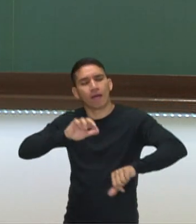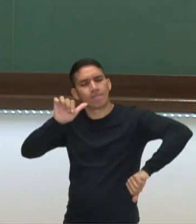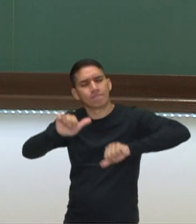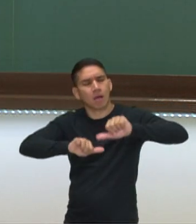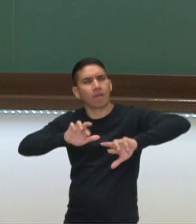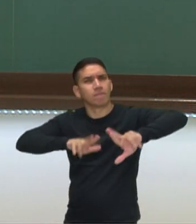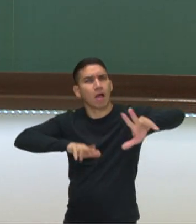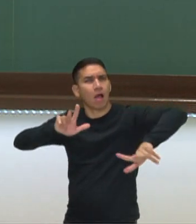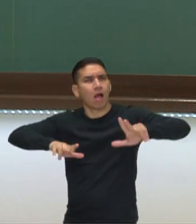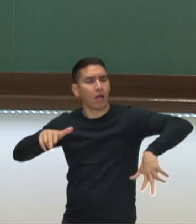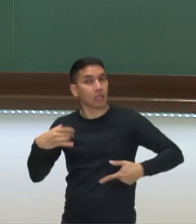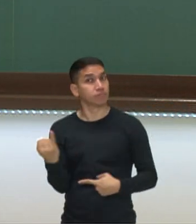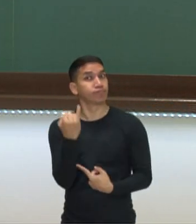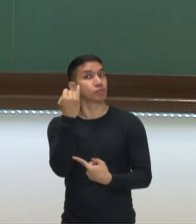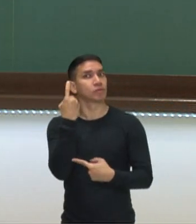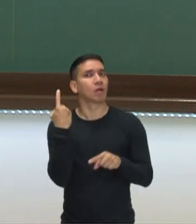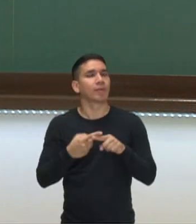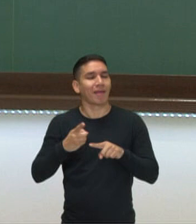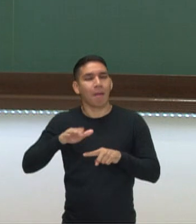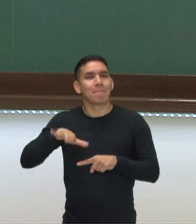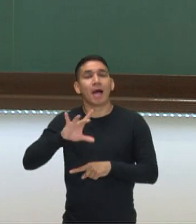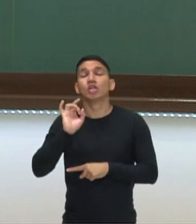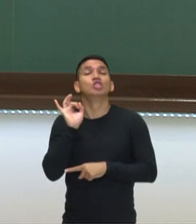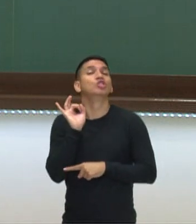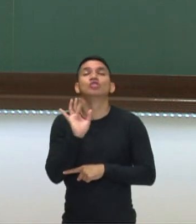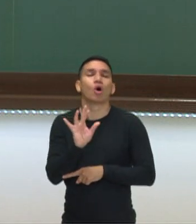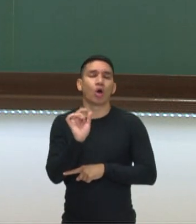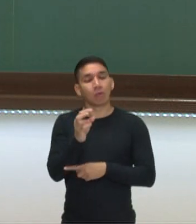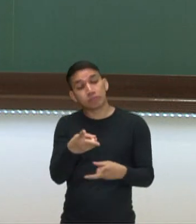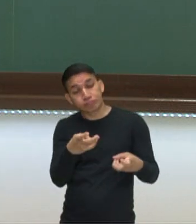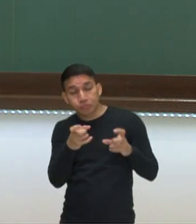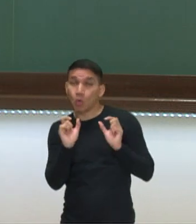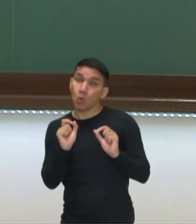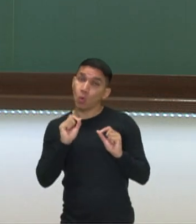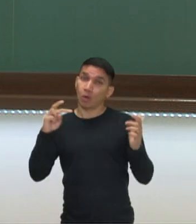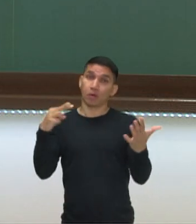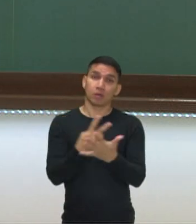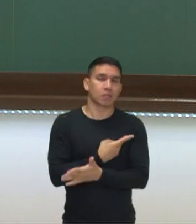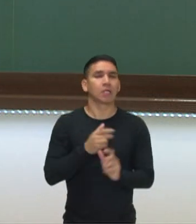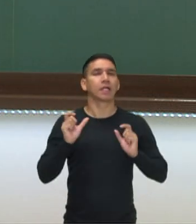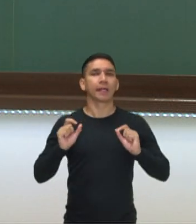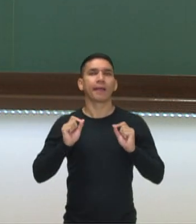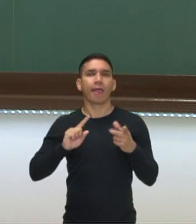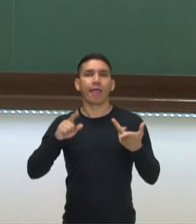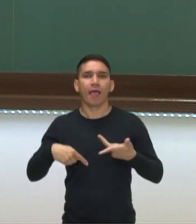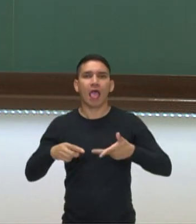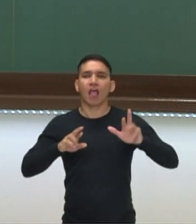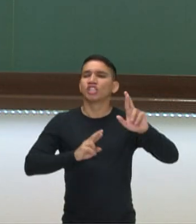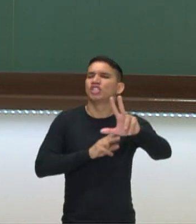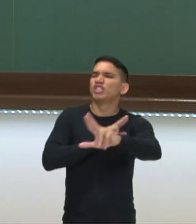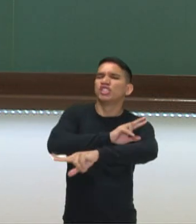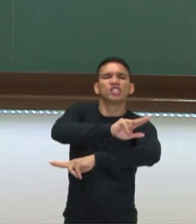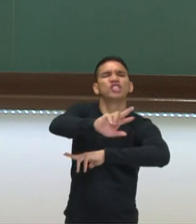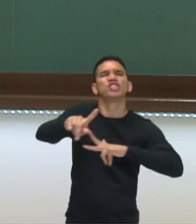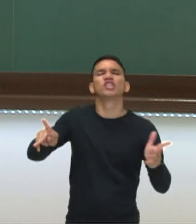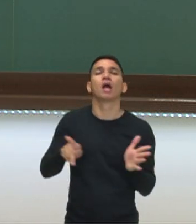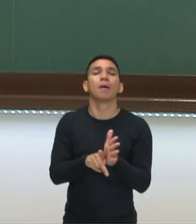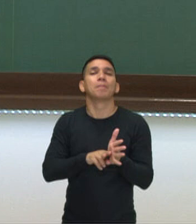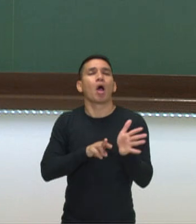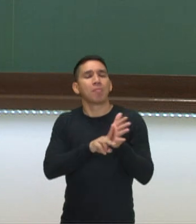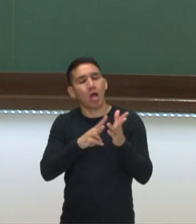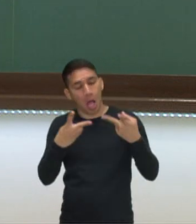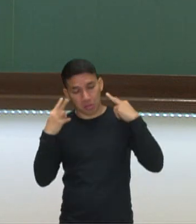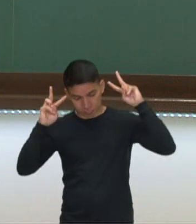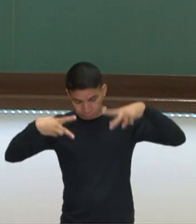tão importante. É muito além do que simplesmente, né, causar e gerar a diversidade biológica que a